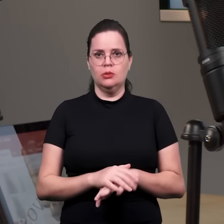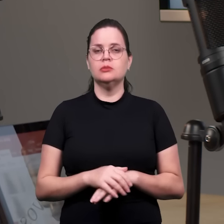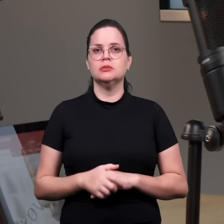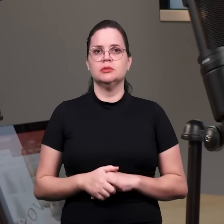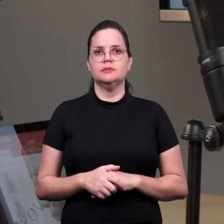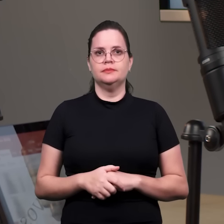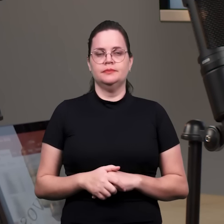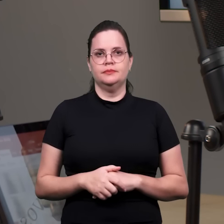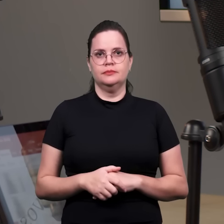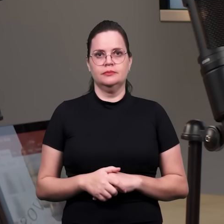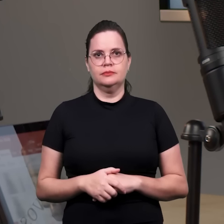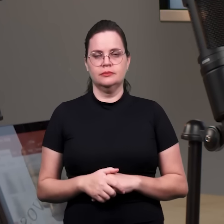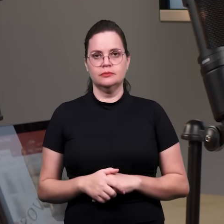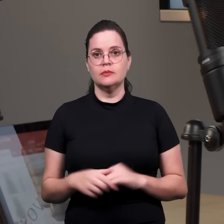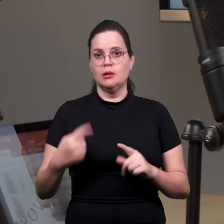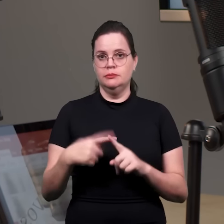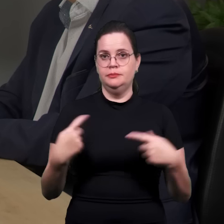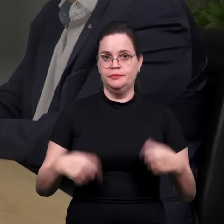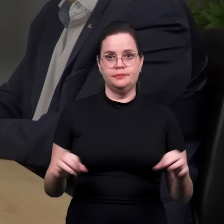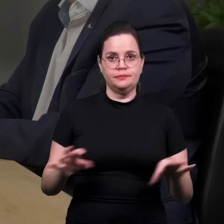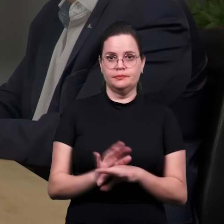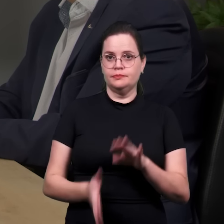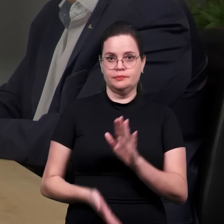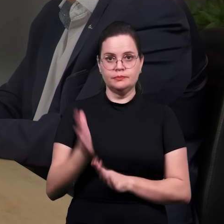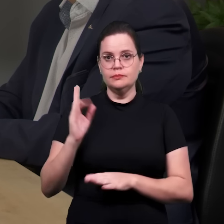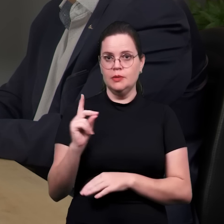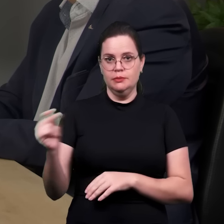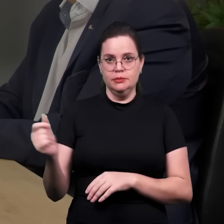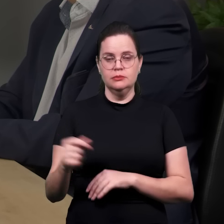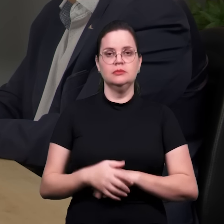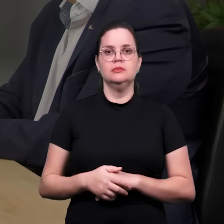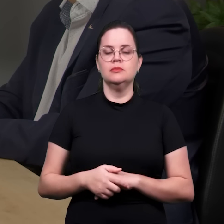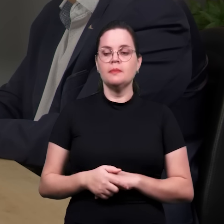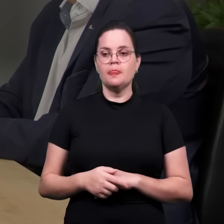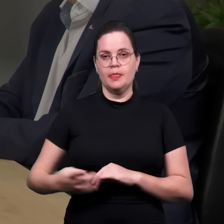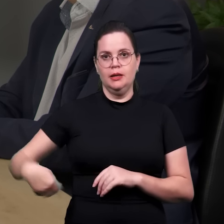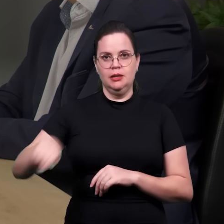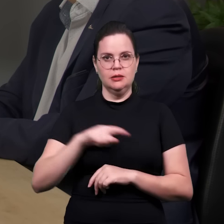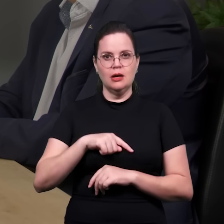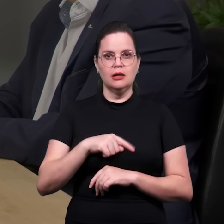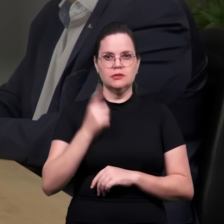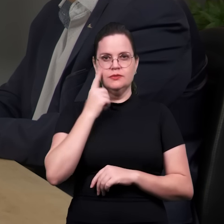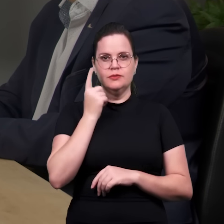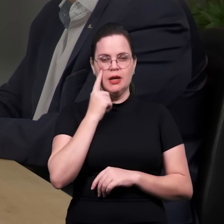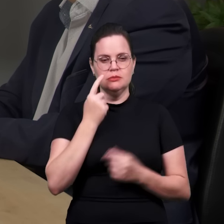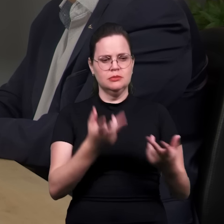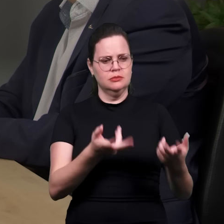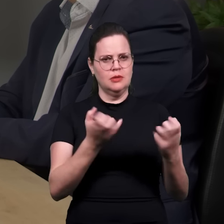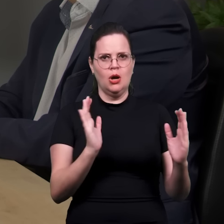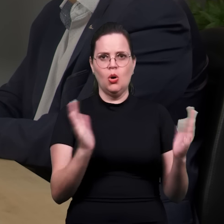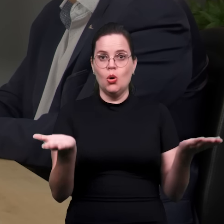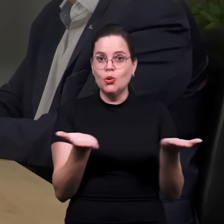lombos cingidos, a condição de prontidão para a saída. E nós vivemos um tempo onde Deus está nos